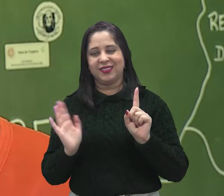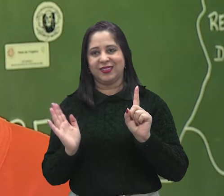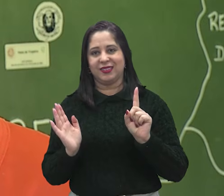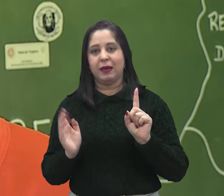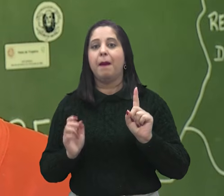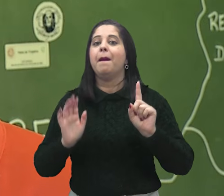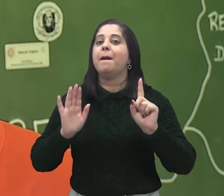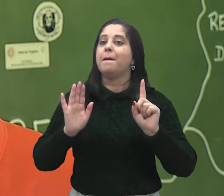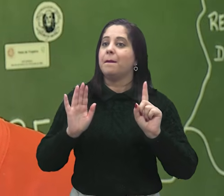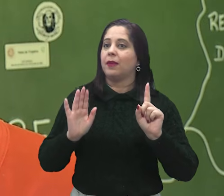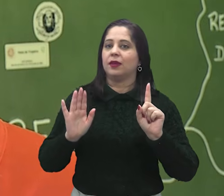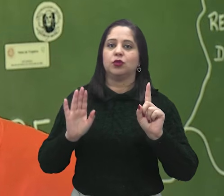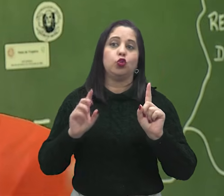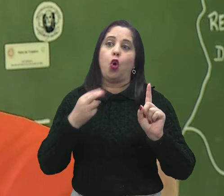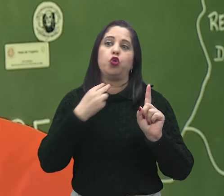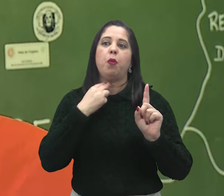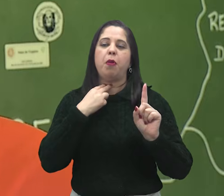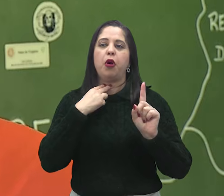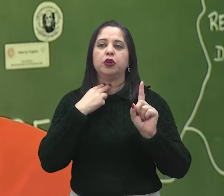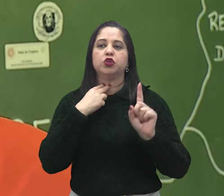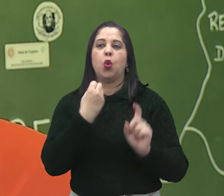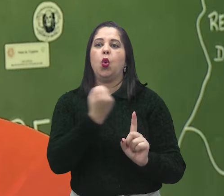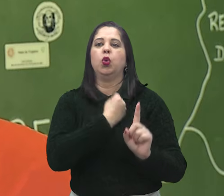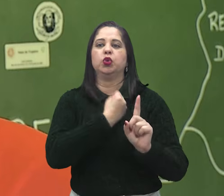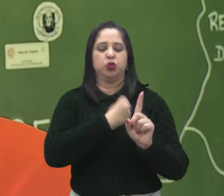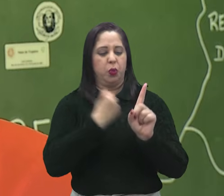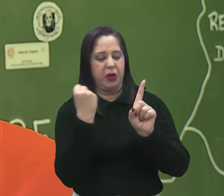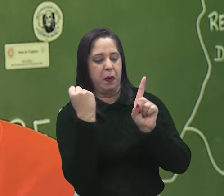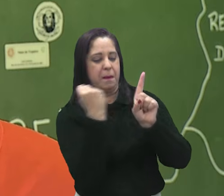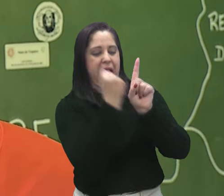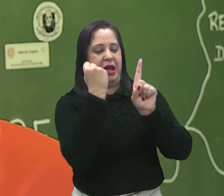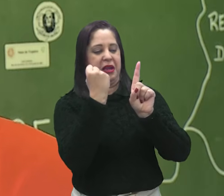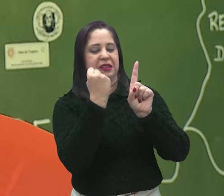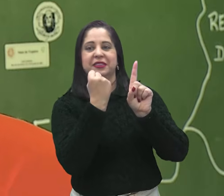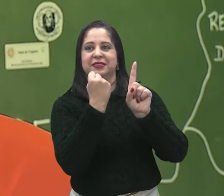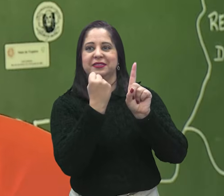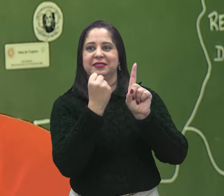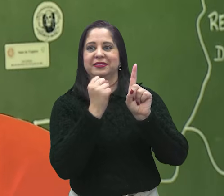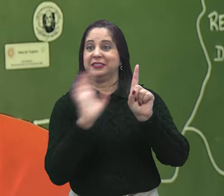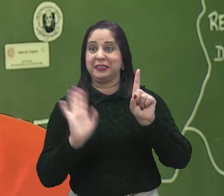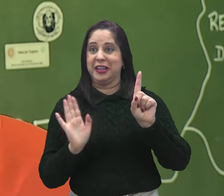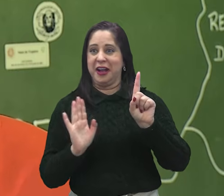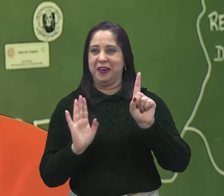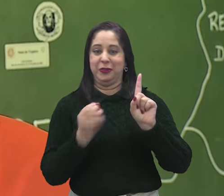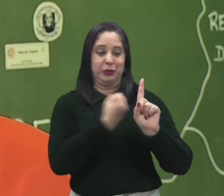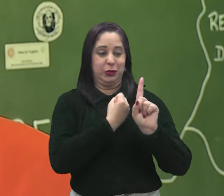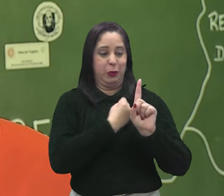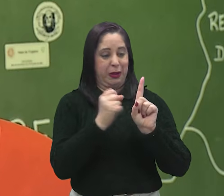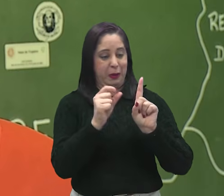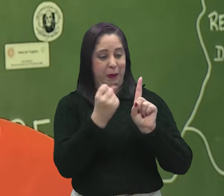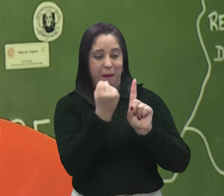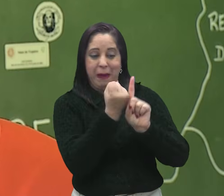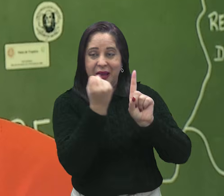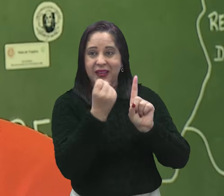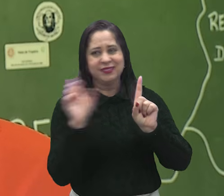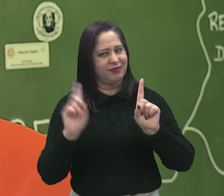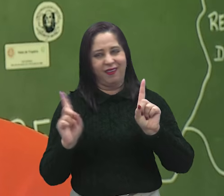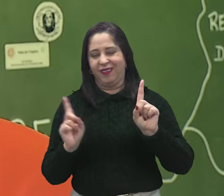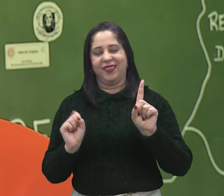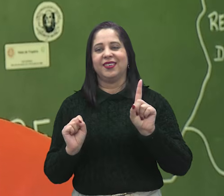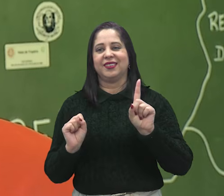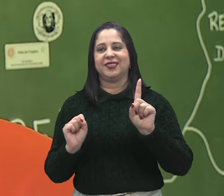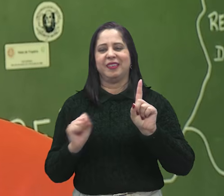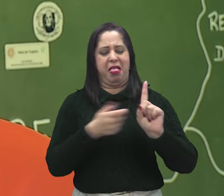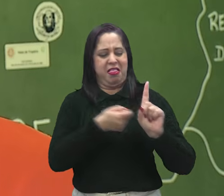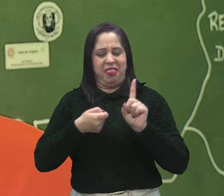um número de tombo, aquela pessoa tem um número de tombo X. Então a gente não tem esse acervo com esse tipo